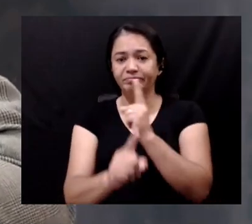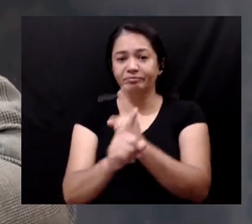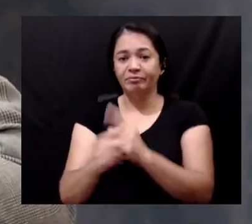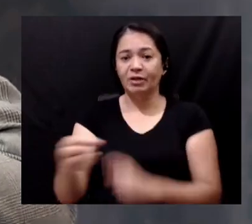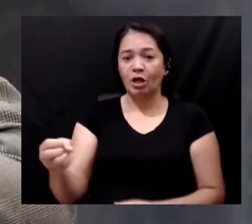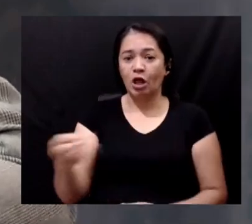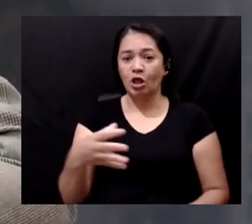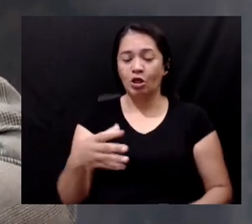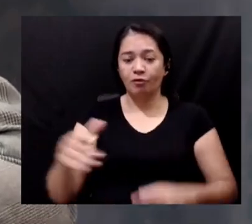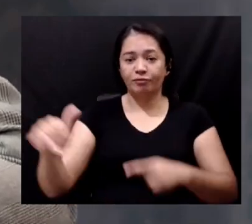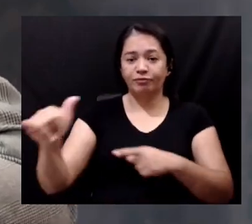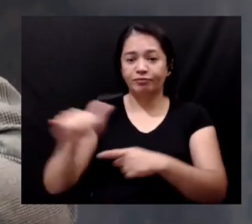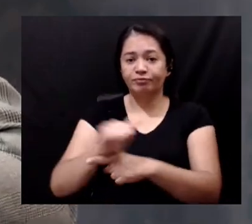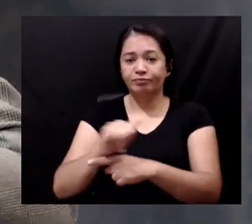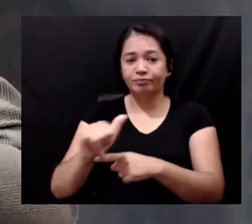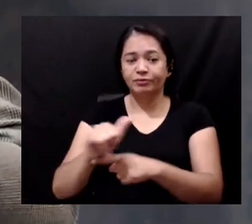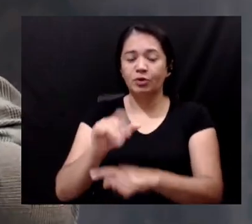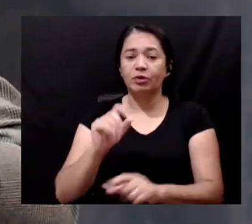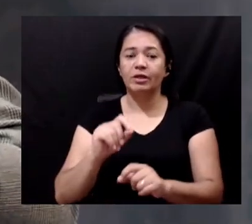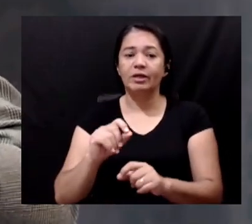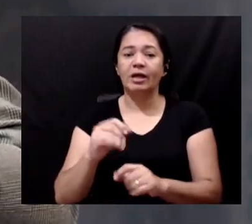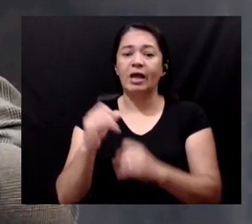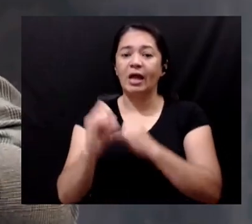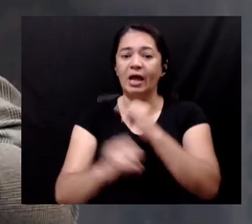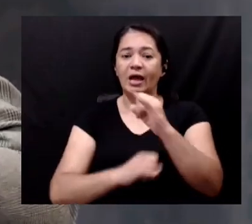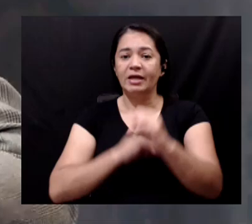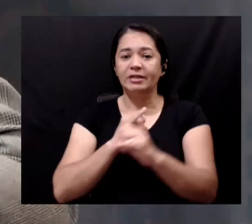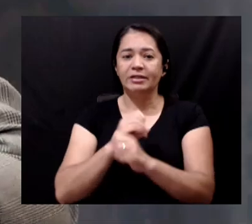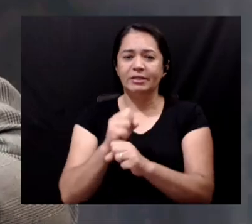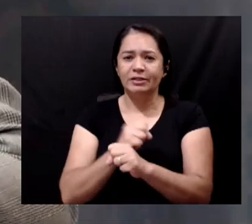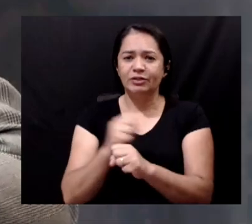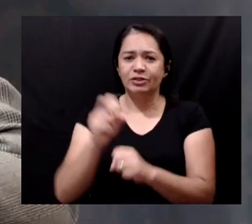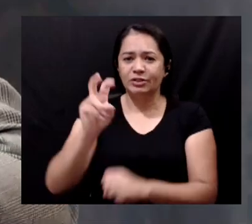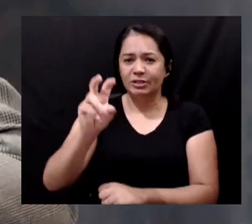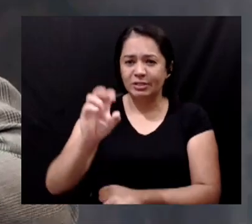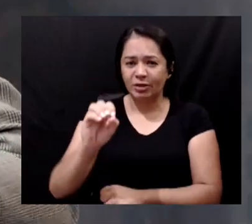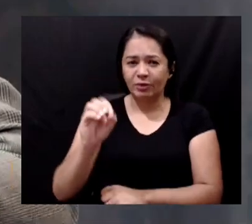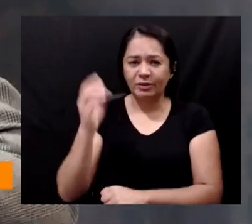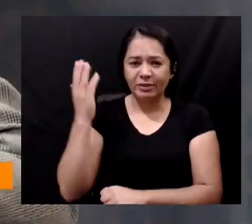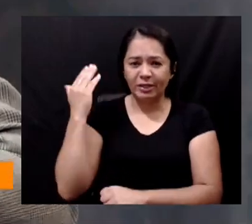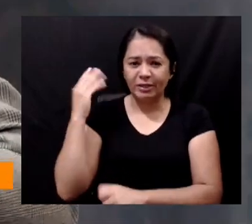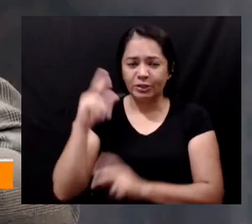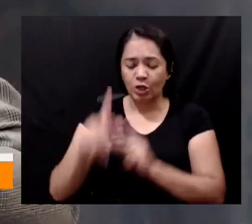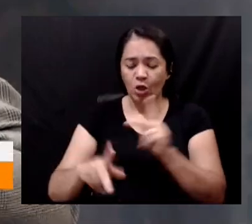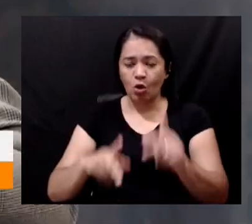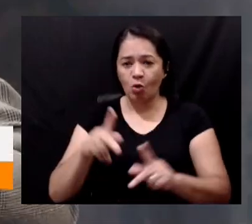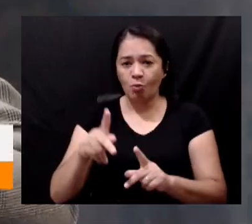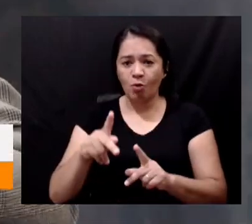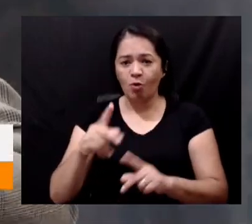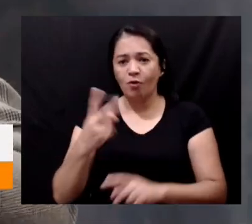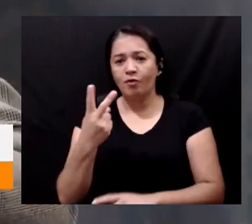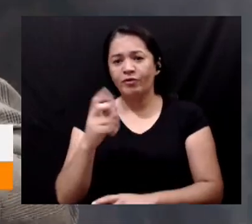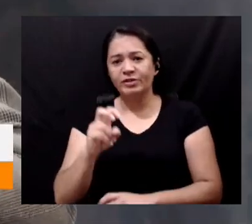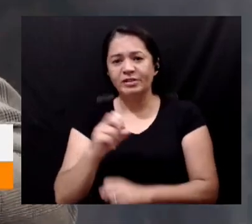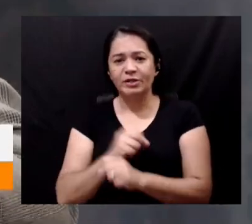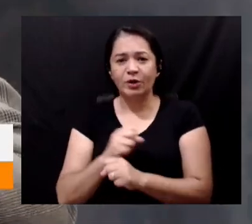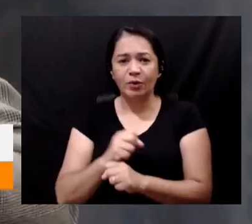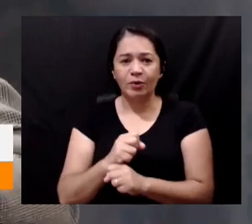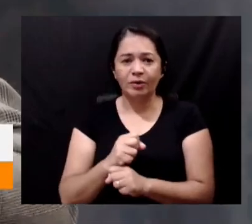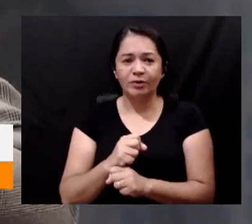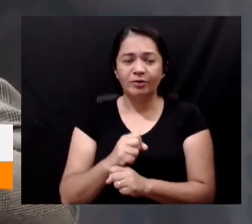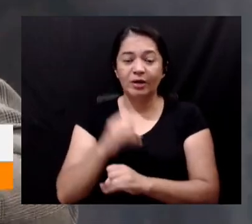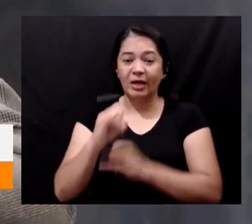a questão de que a internet há 50 anos, a popularização uns 25 anos, a internet no bolso